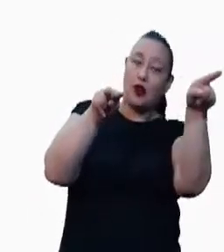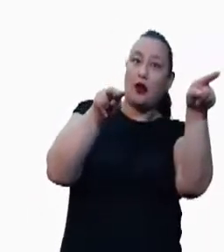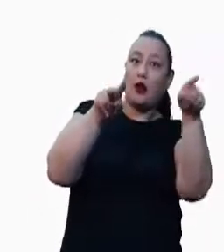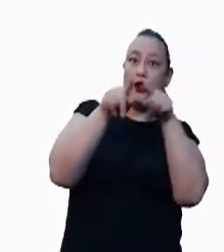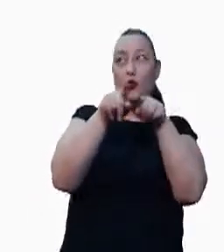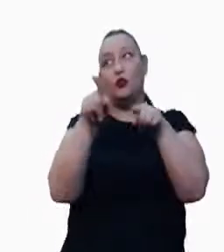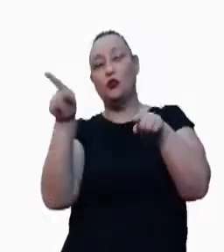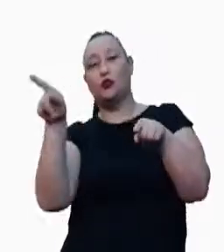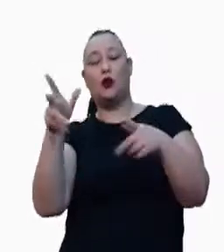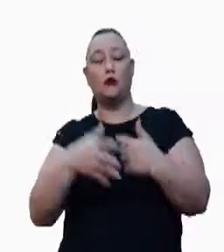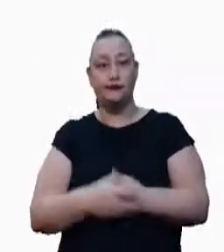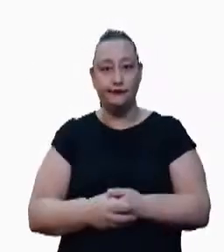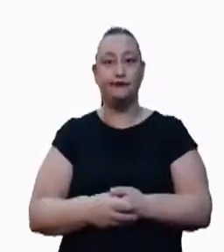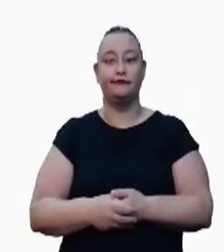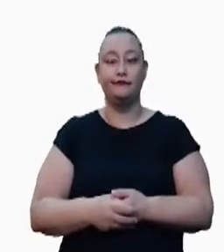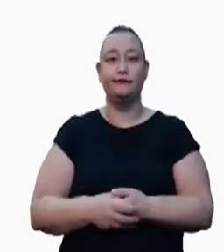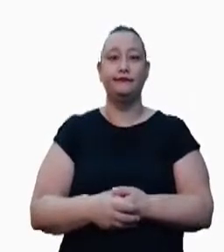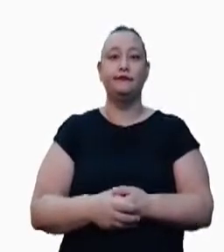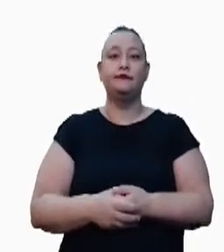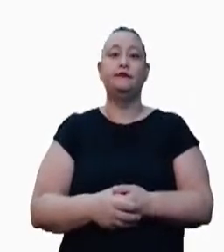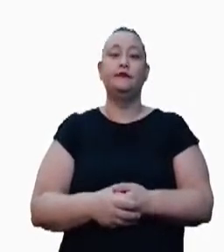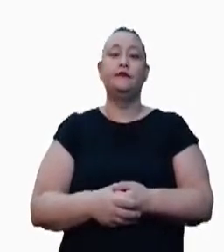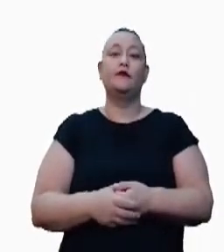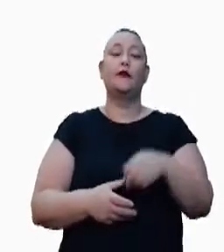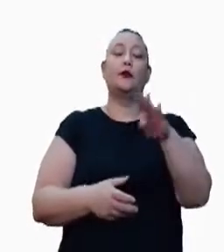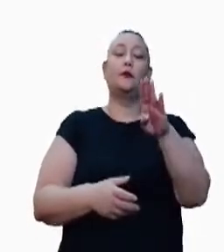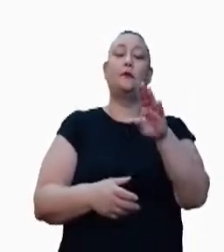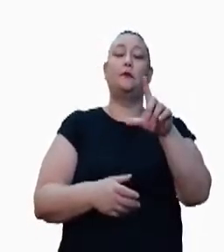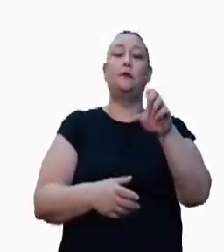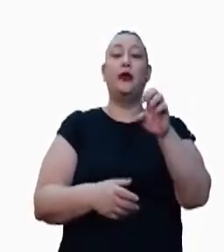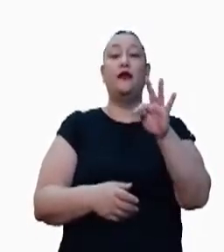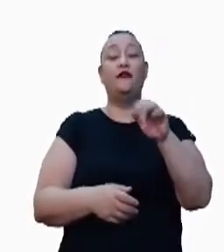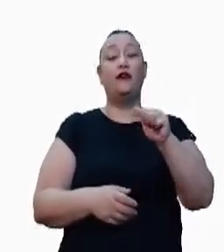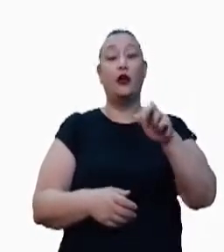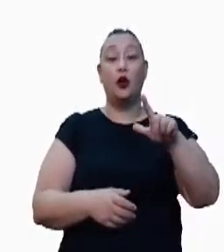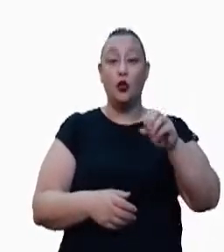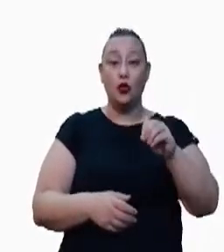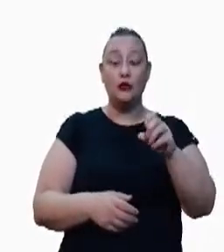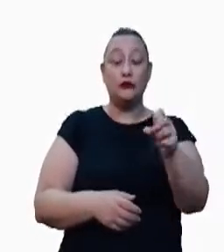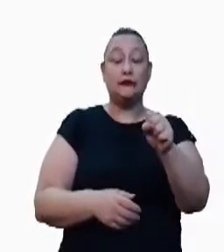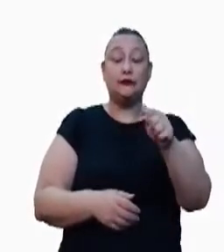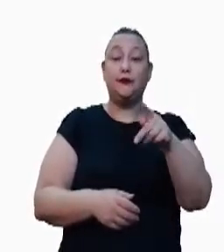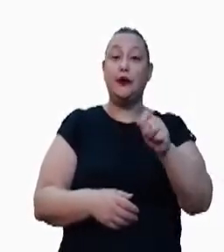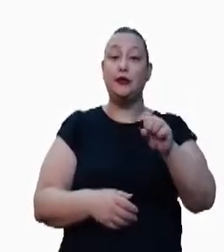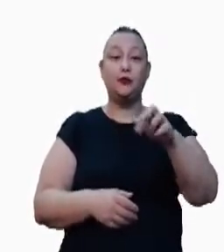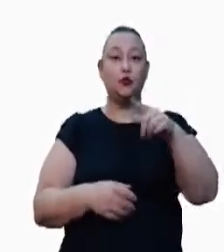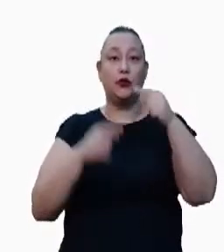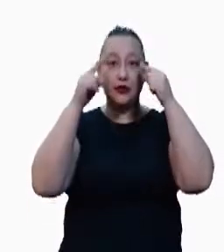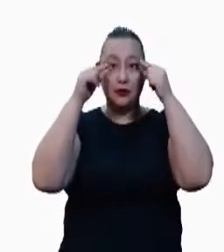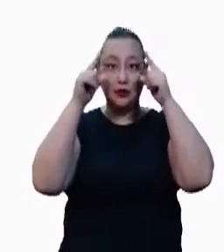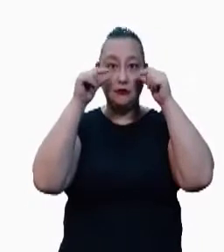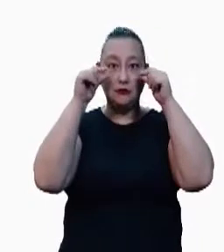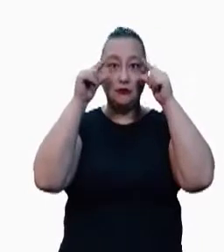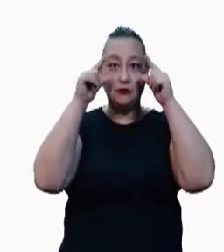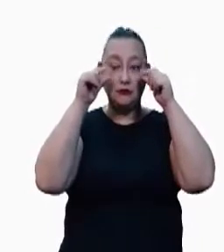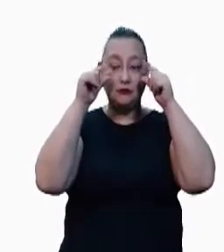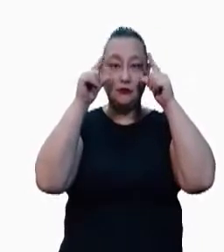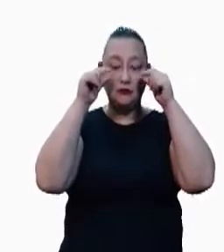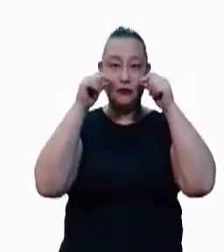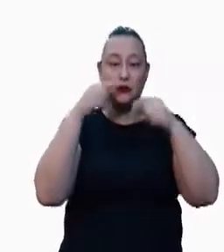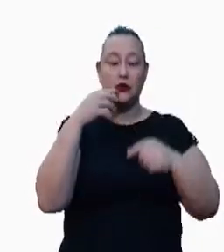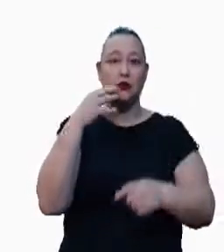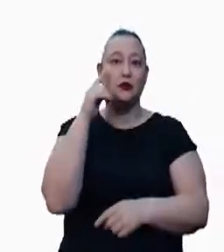e o outro lateral. O blefaroespasmo, que é aquele movimento das pálpebras que às vezes a pessoa